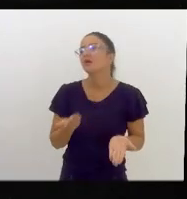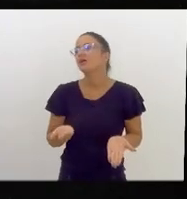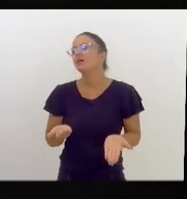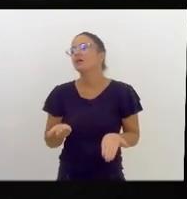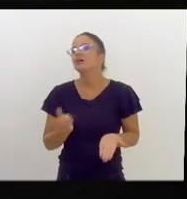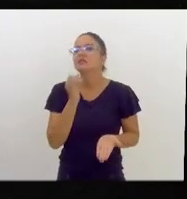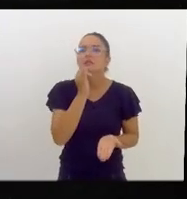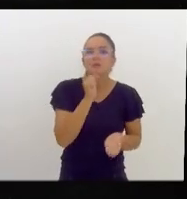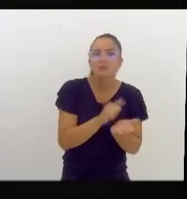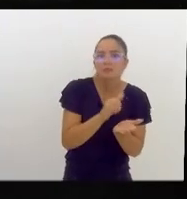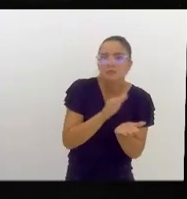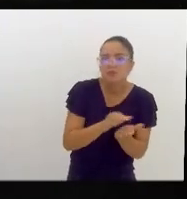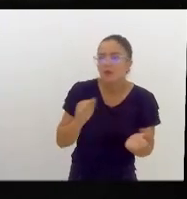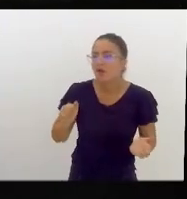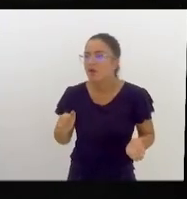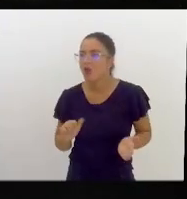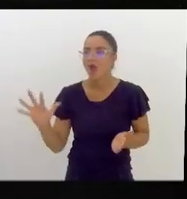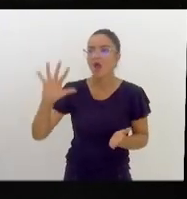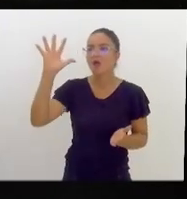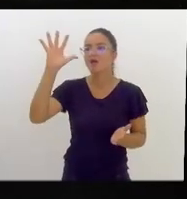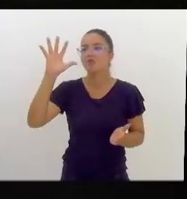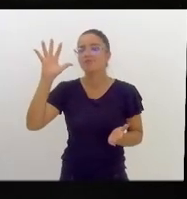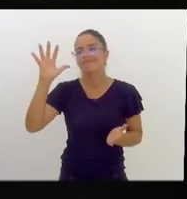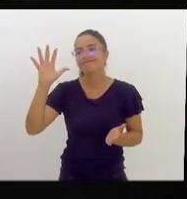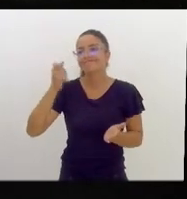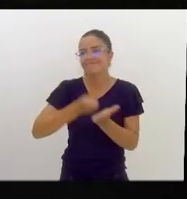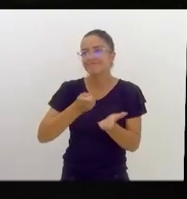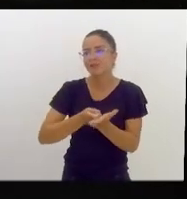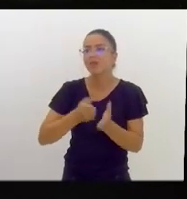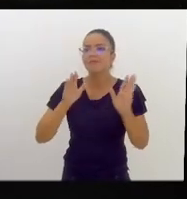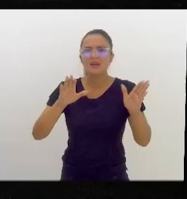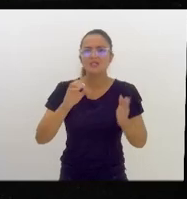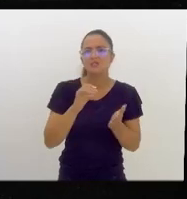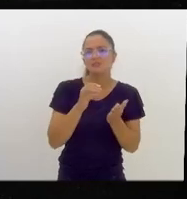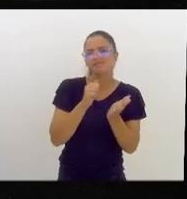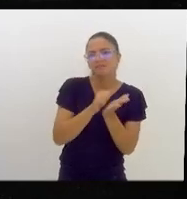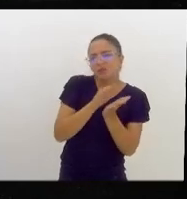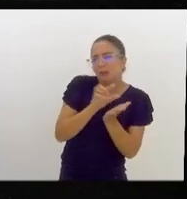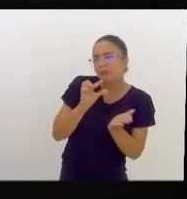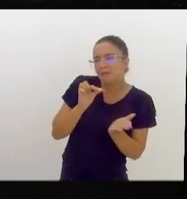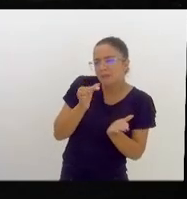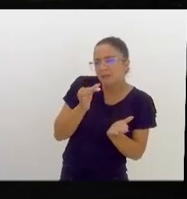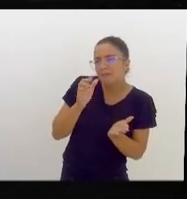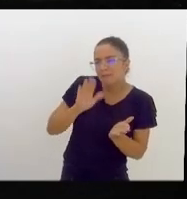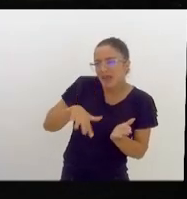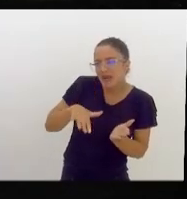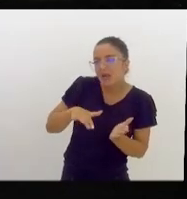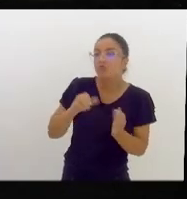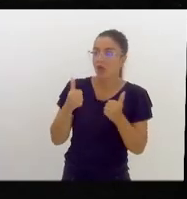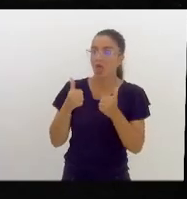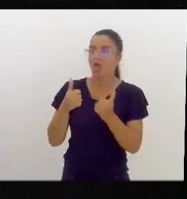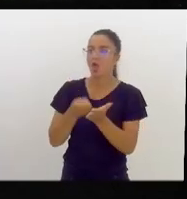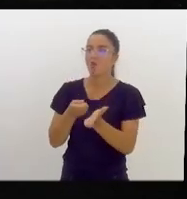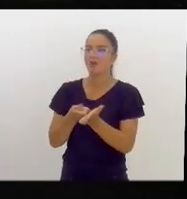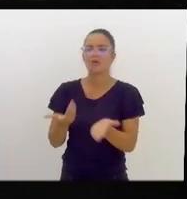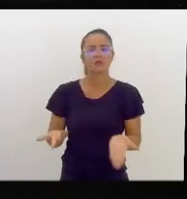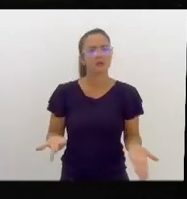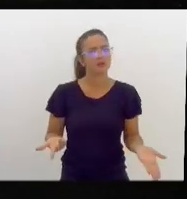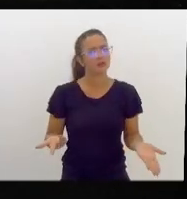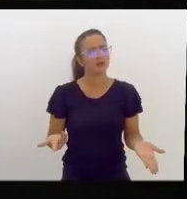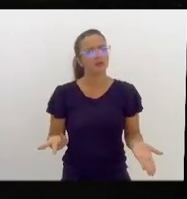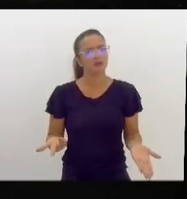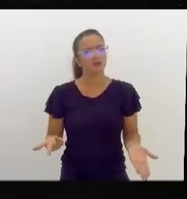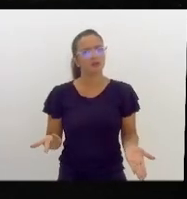grande valor não eram cobradas, as multas de pequeno valor, sim. Então, eu acho, já encerrando, né, eu acho